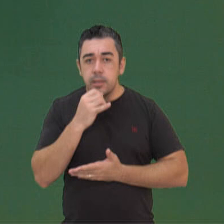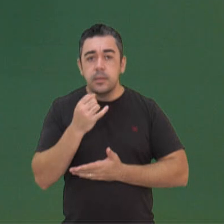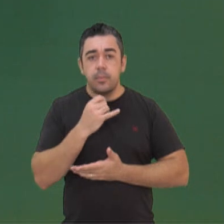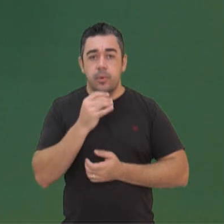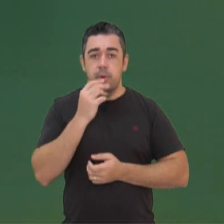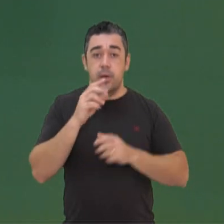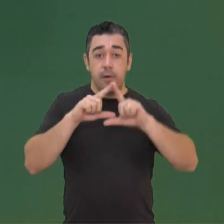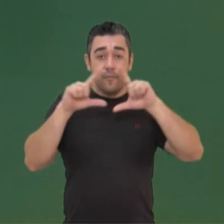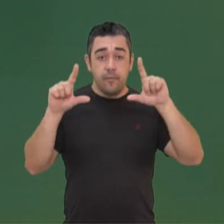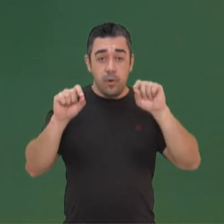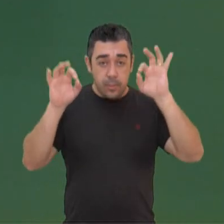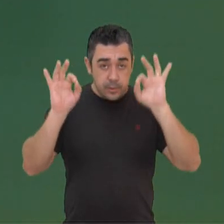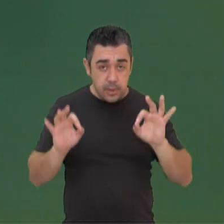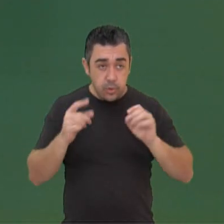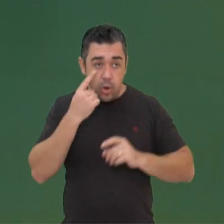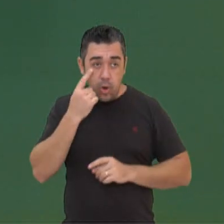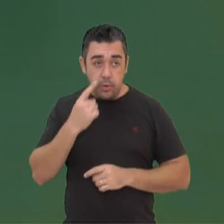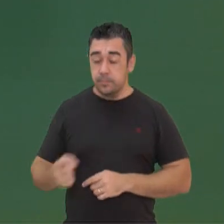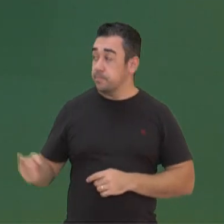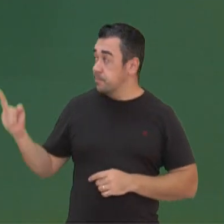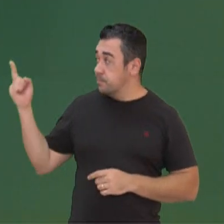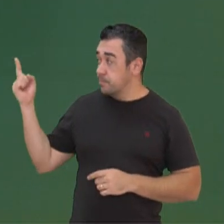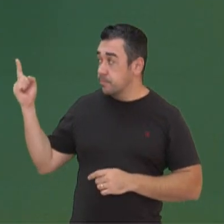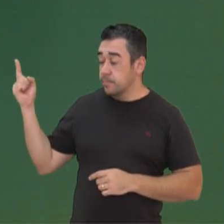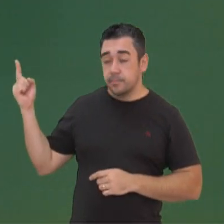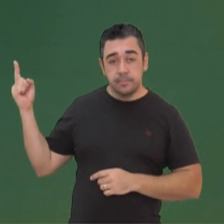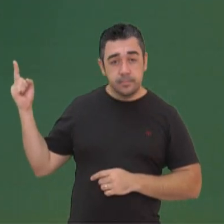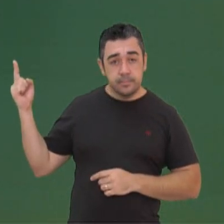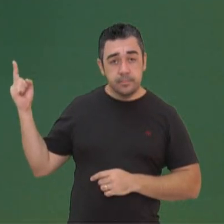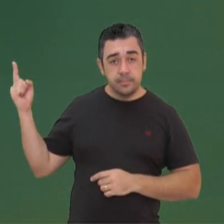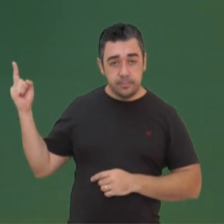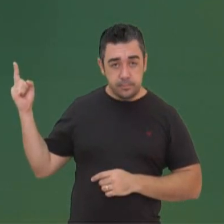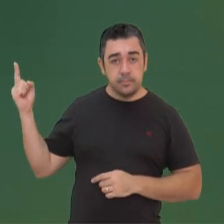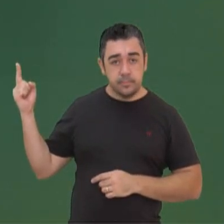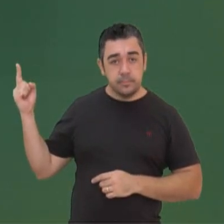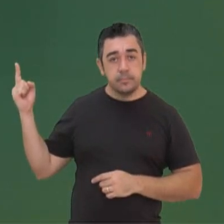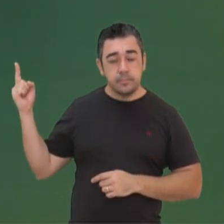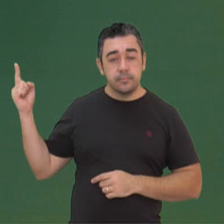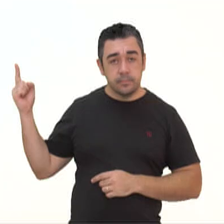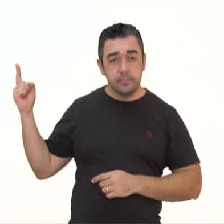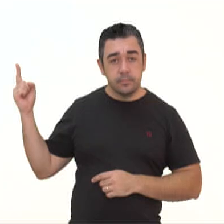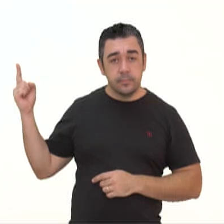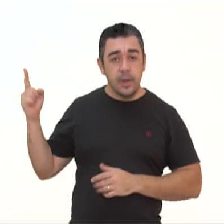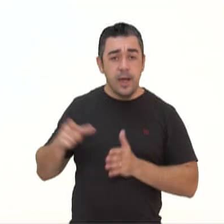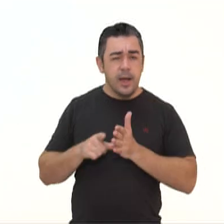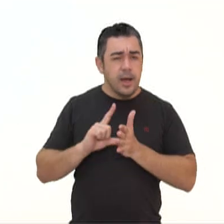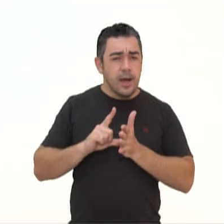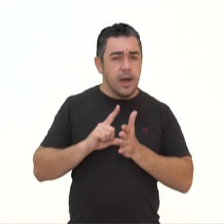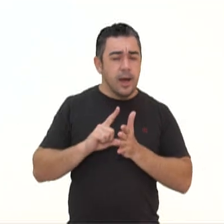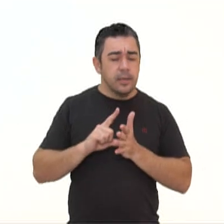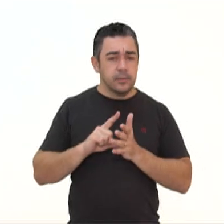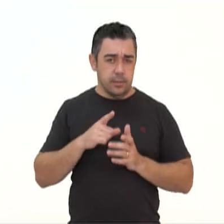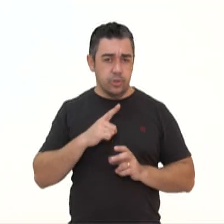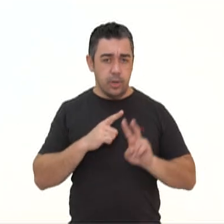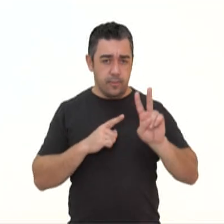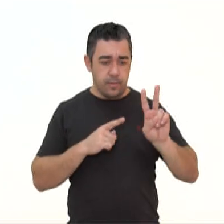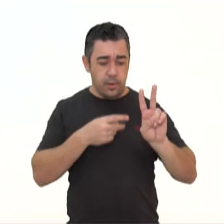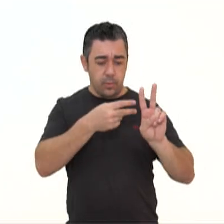aqui no caso. Então veja que nós vamos utilizar esta equação, né? Anteriormente apareceu